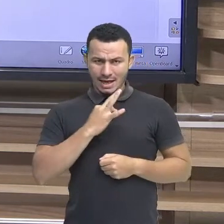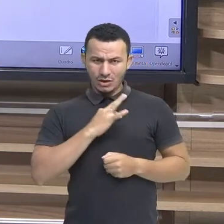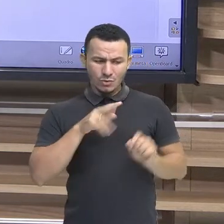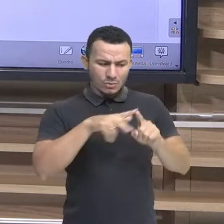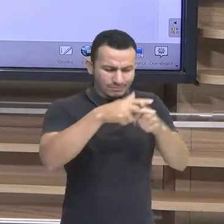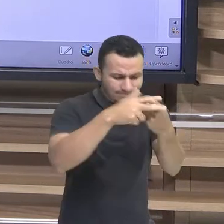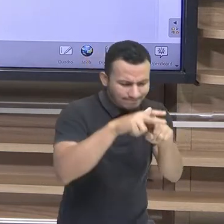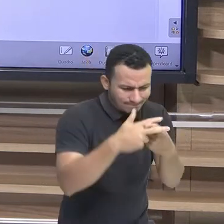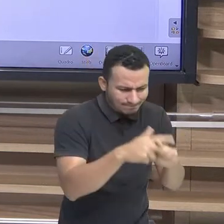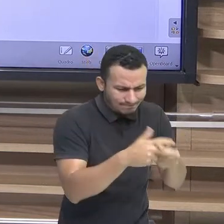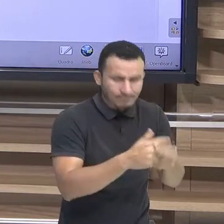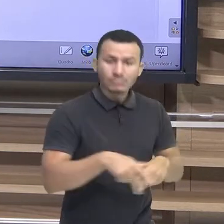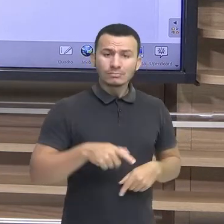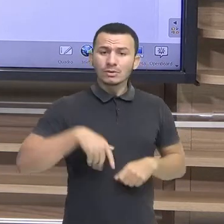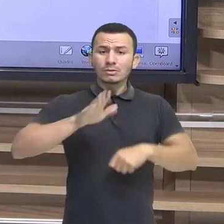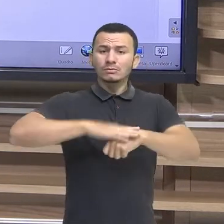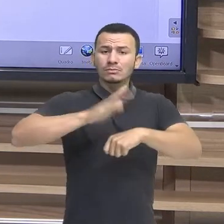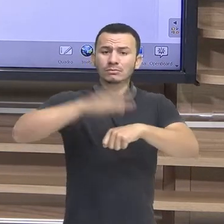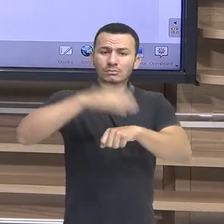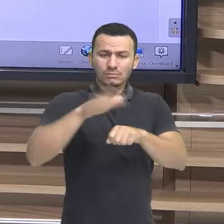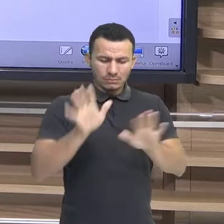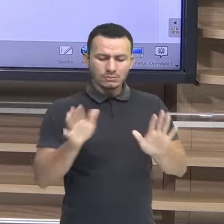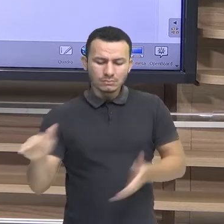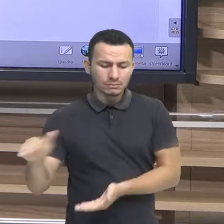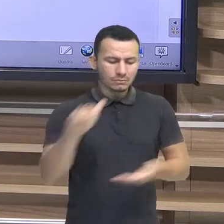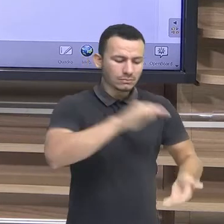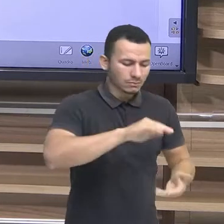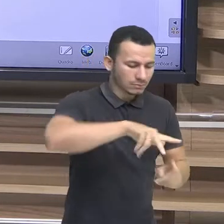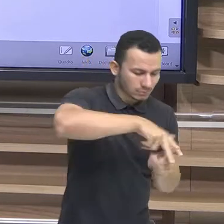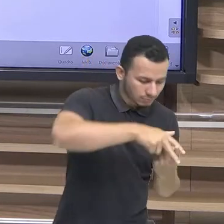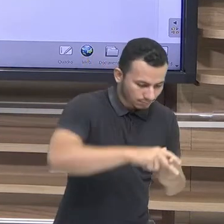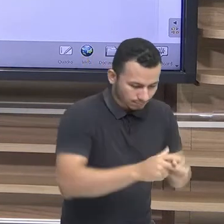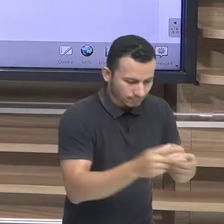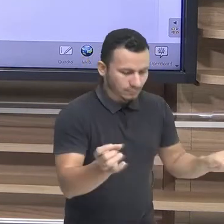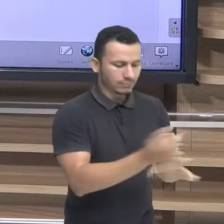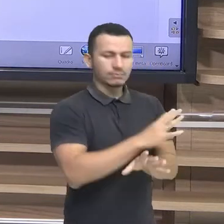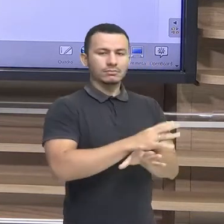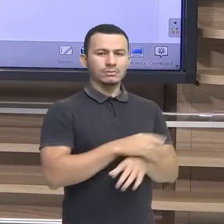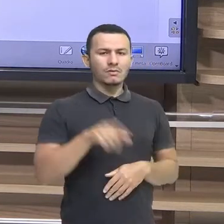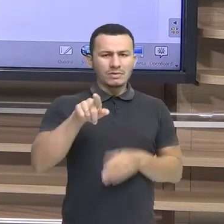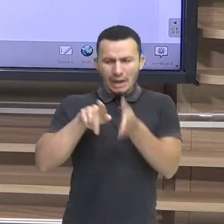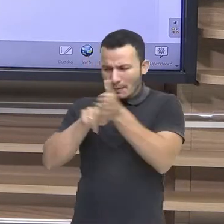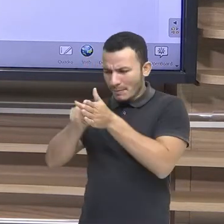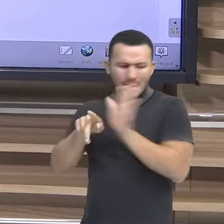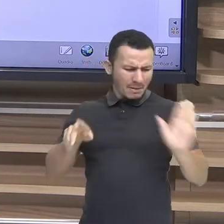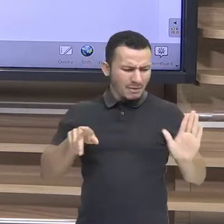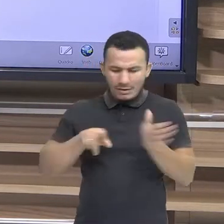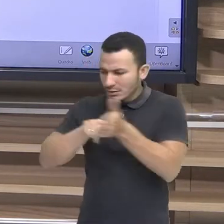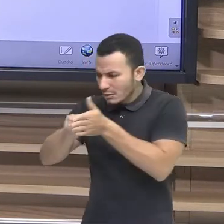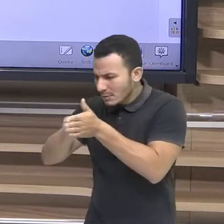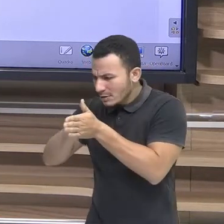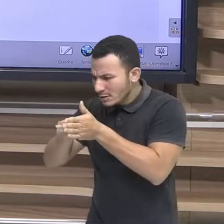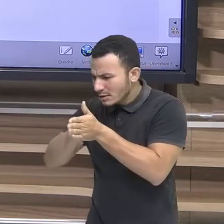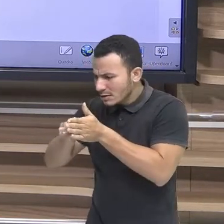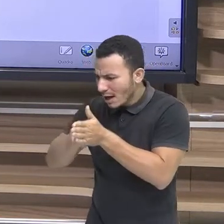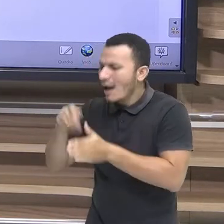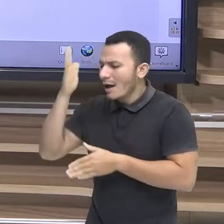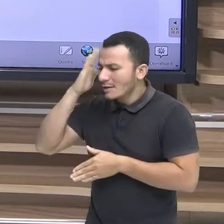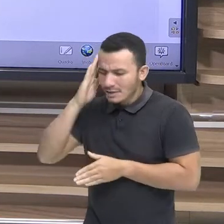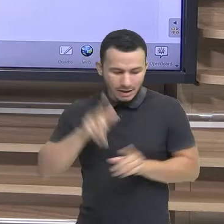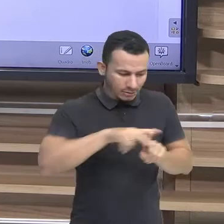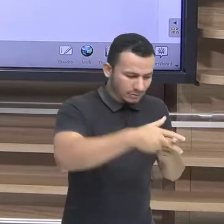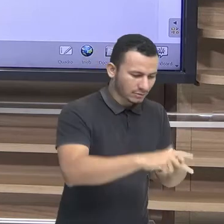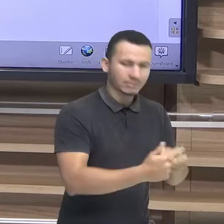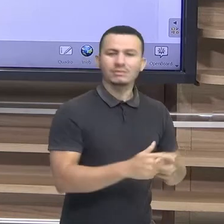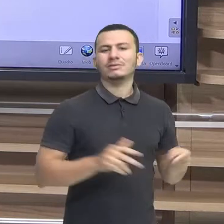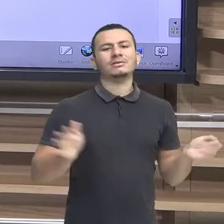resolver? Não, você vai lá e troca o gás. O senso comum. Você não vai pesquisar como trocar um gás, né? A experiência do